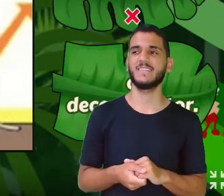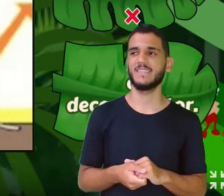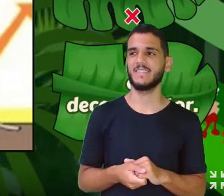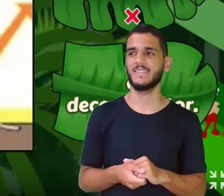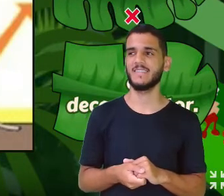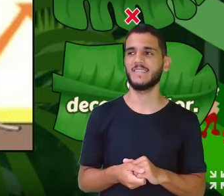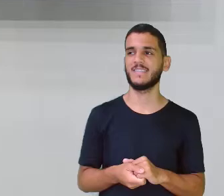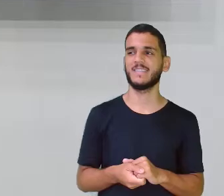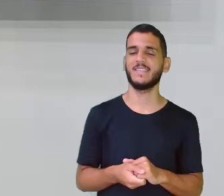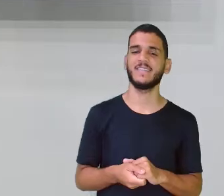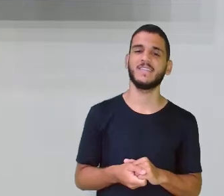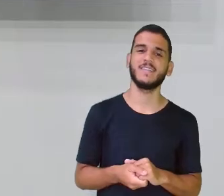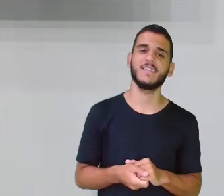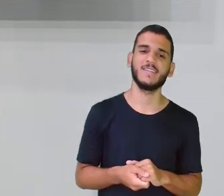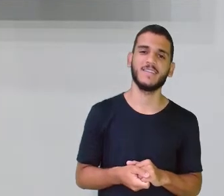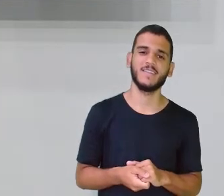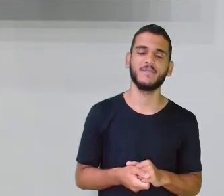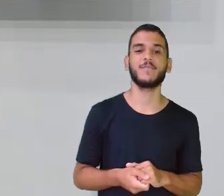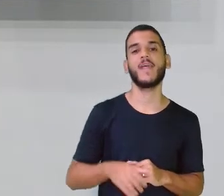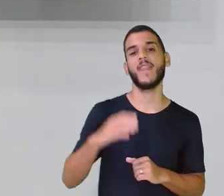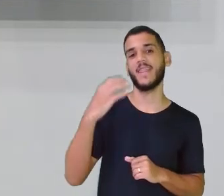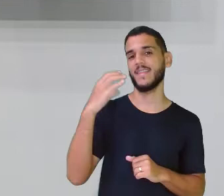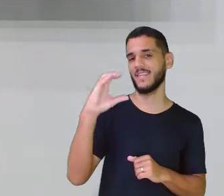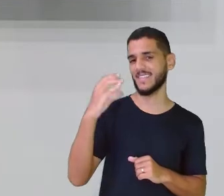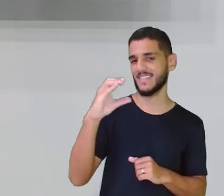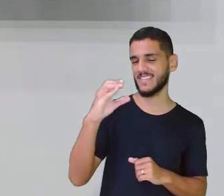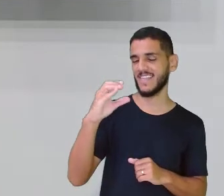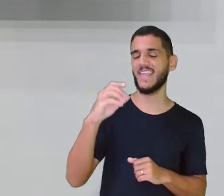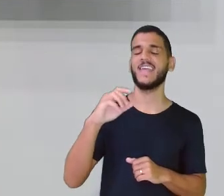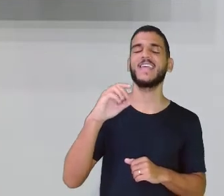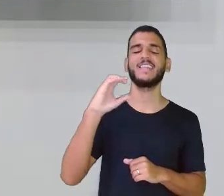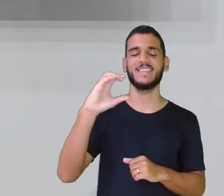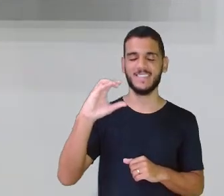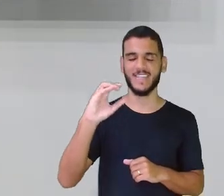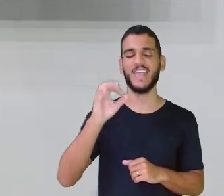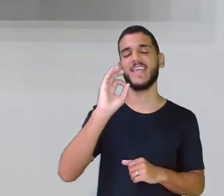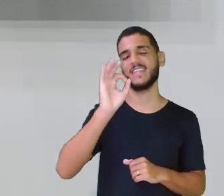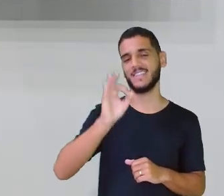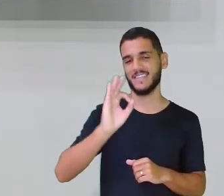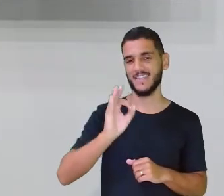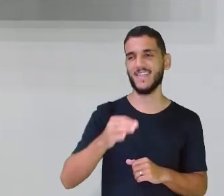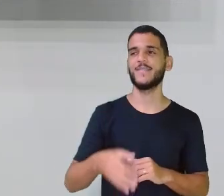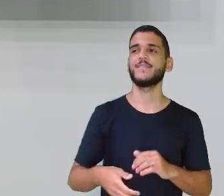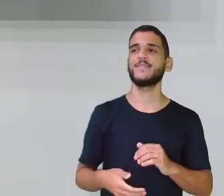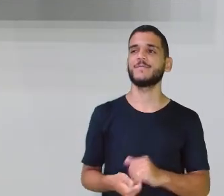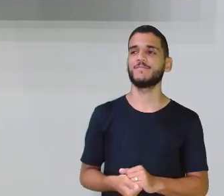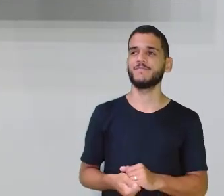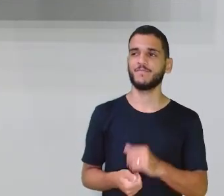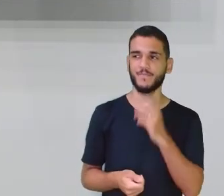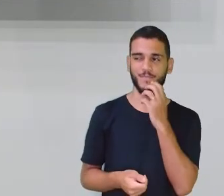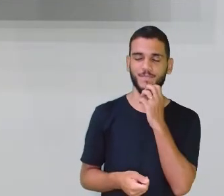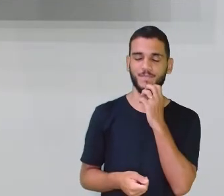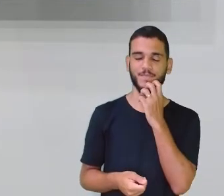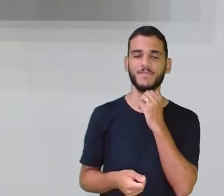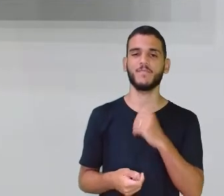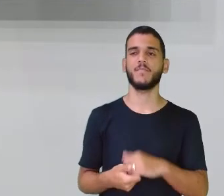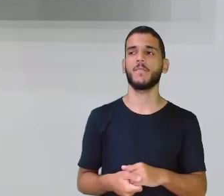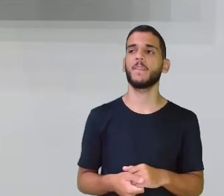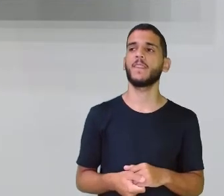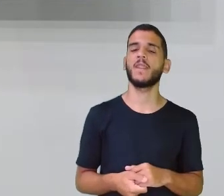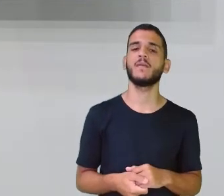agora ela retificou, ela colocou letra C. Muito bem, a letra C. Decompositor.